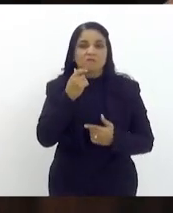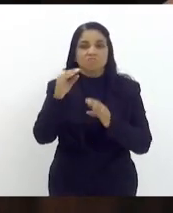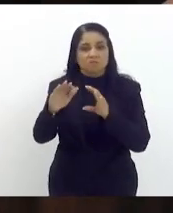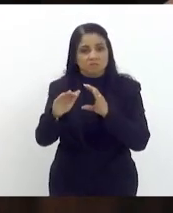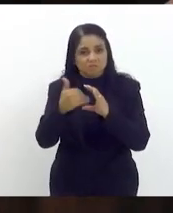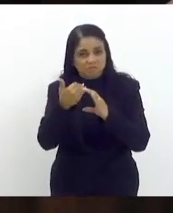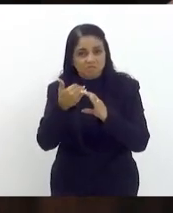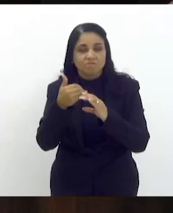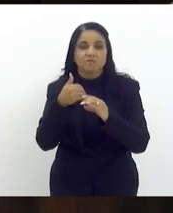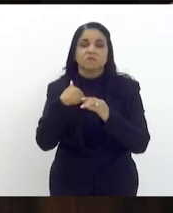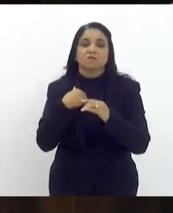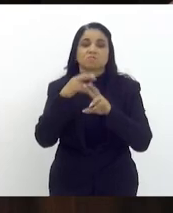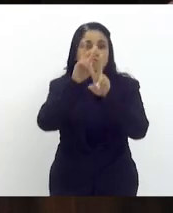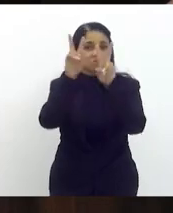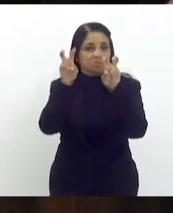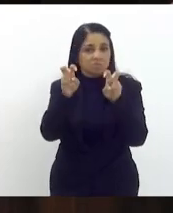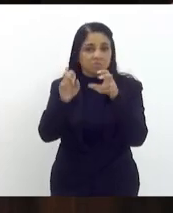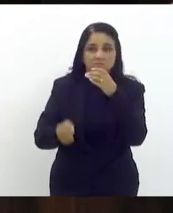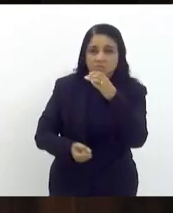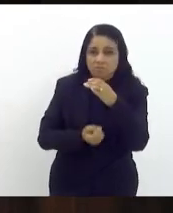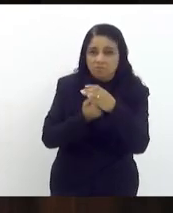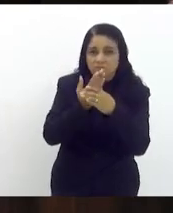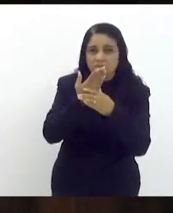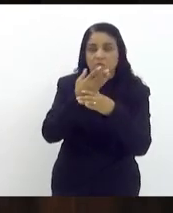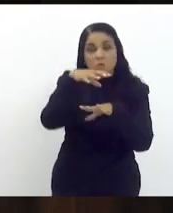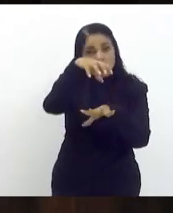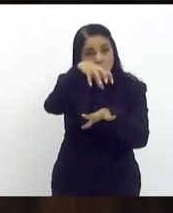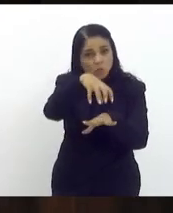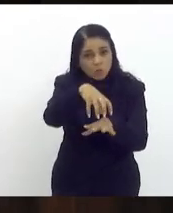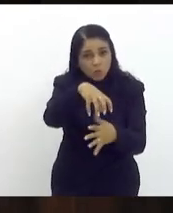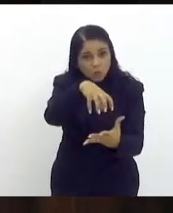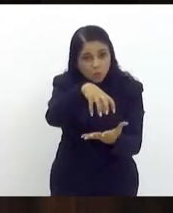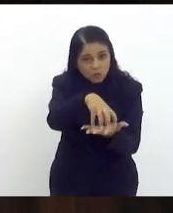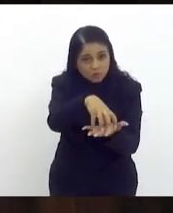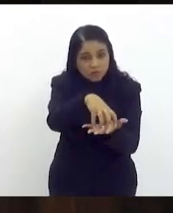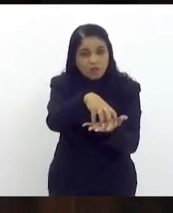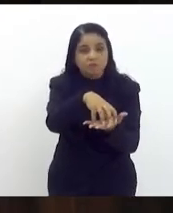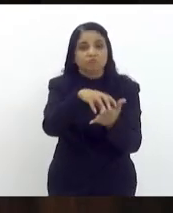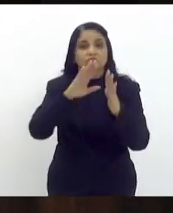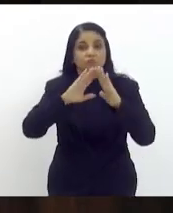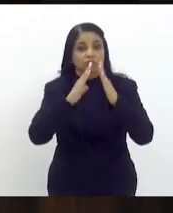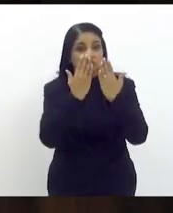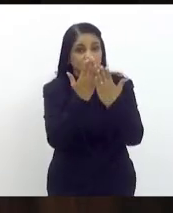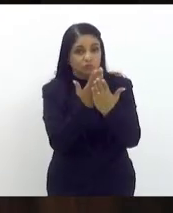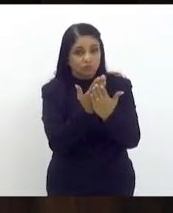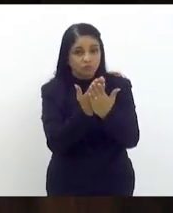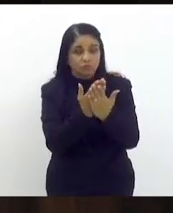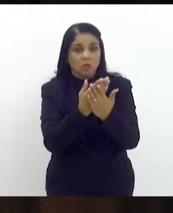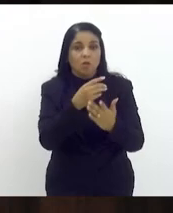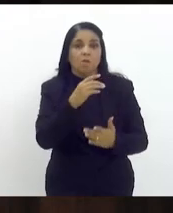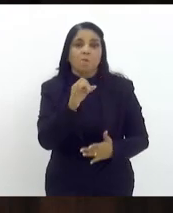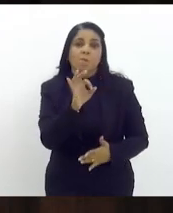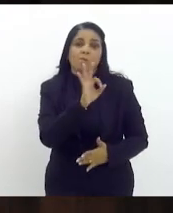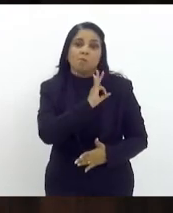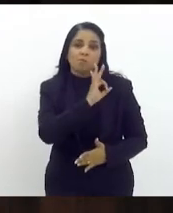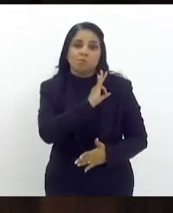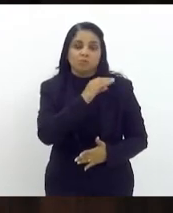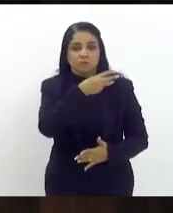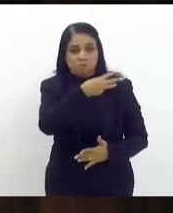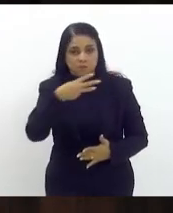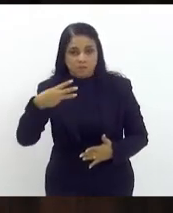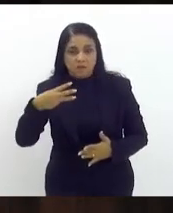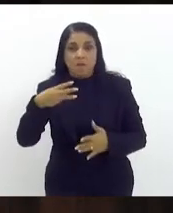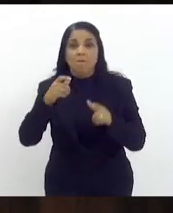de mensagem expondo sobre a criação de uma unidade do colégio da Polícia Militar no bairro de Santa Cruz,